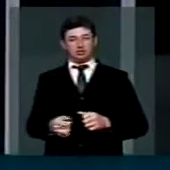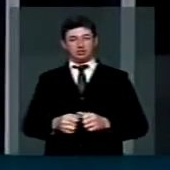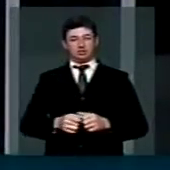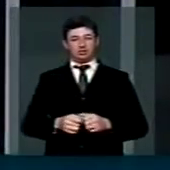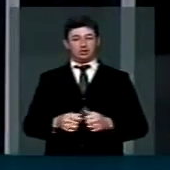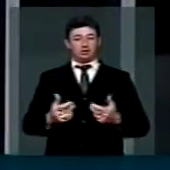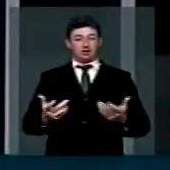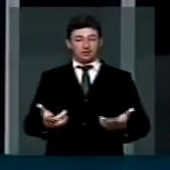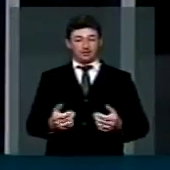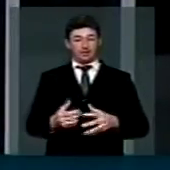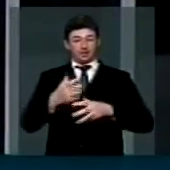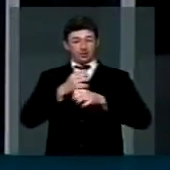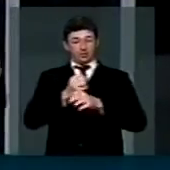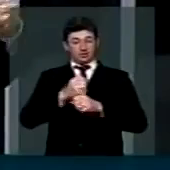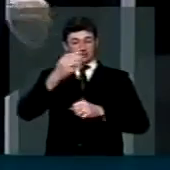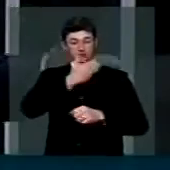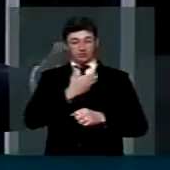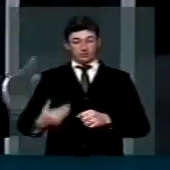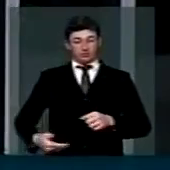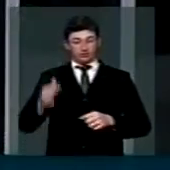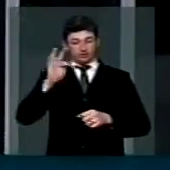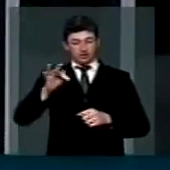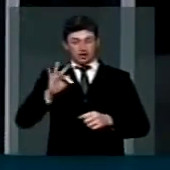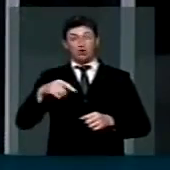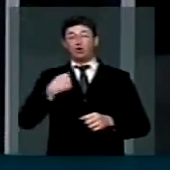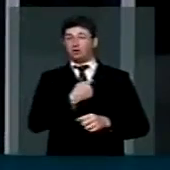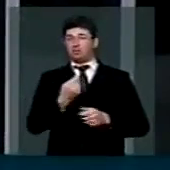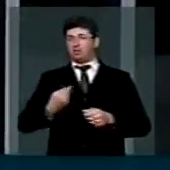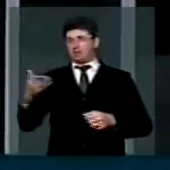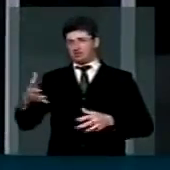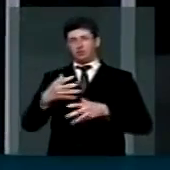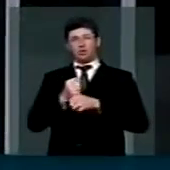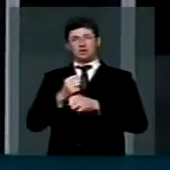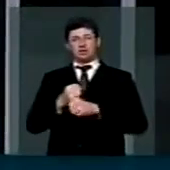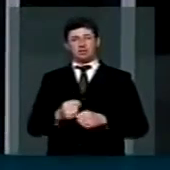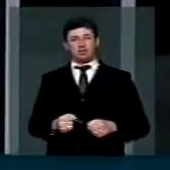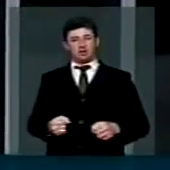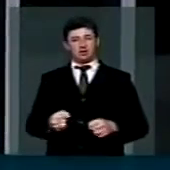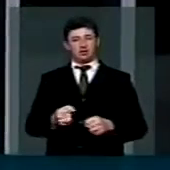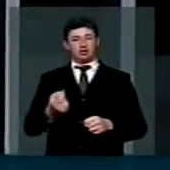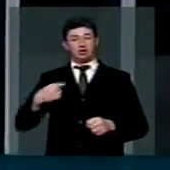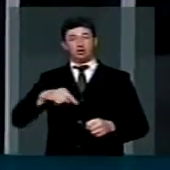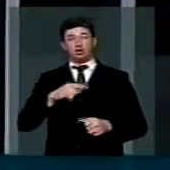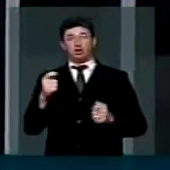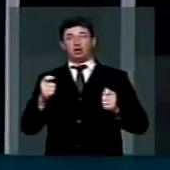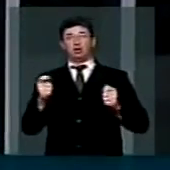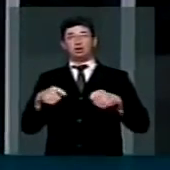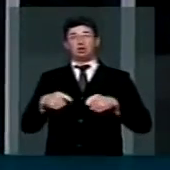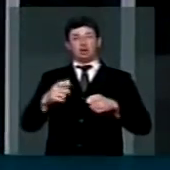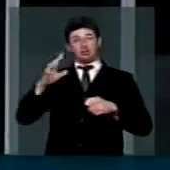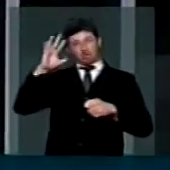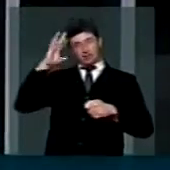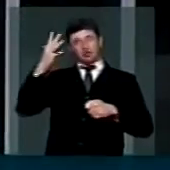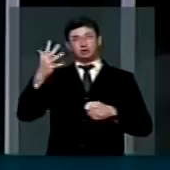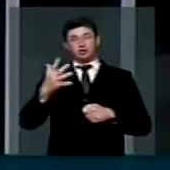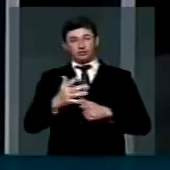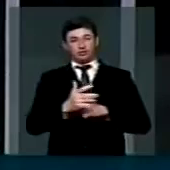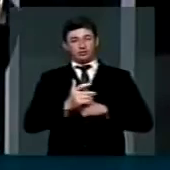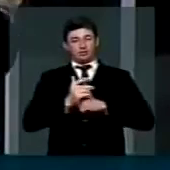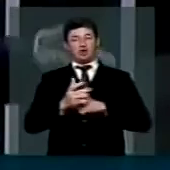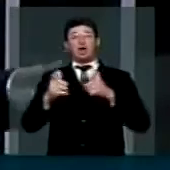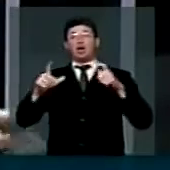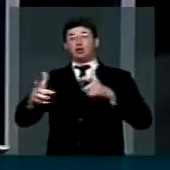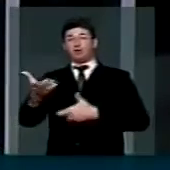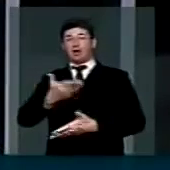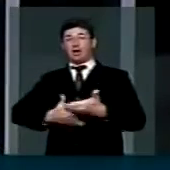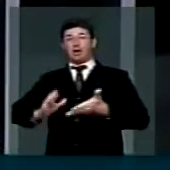que no orçamento da União, e nós fazemos parte da comissão, a gente possa resolver os